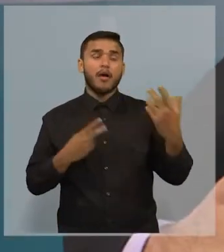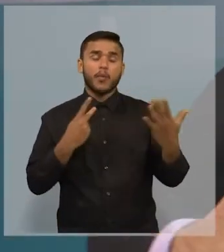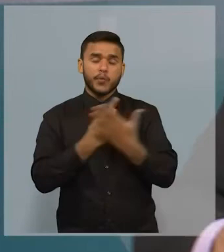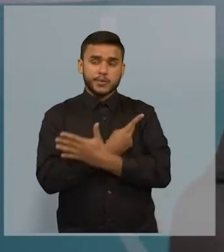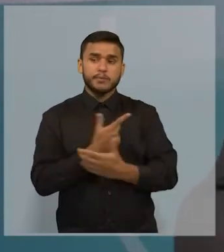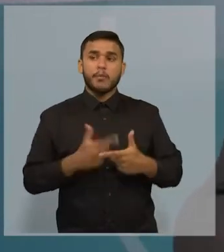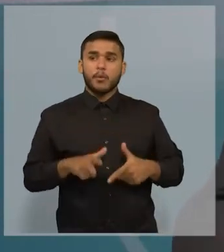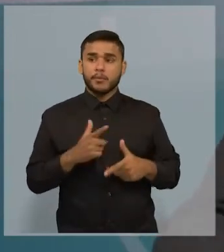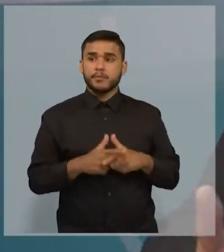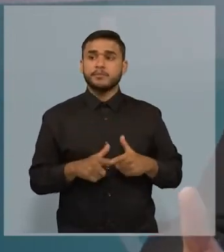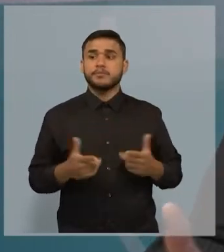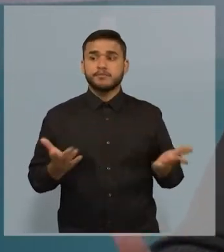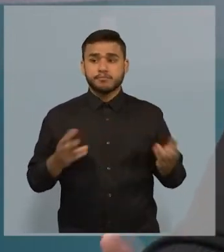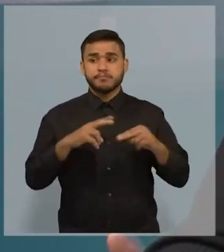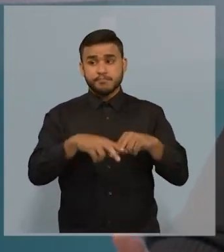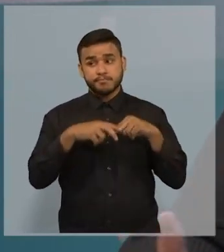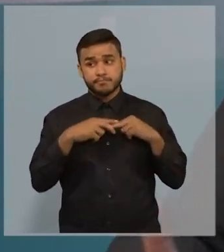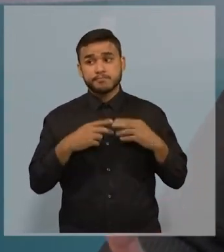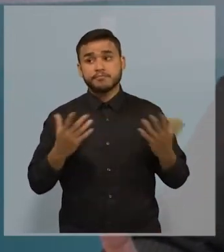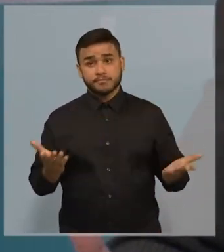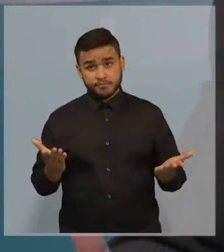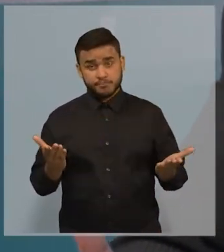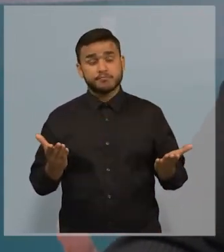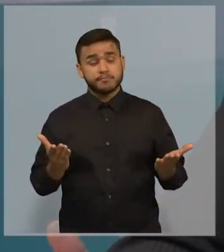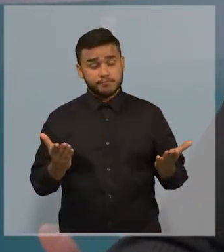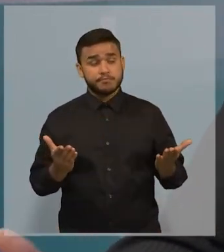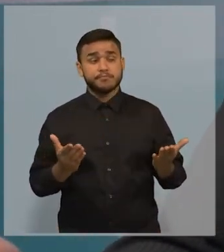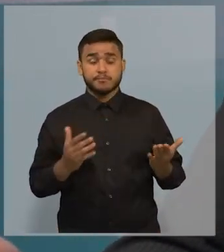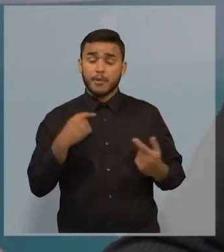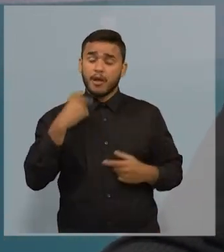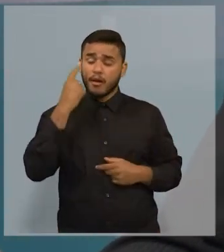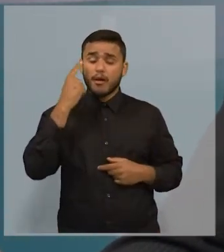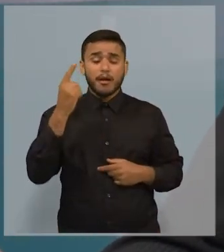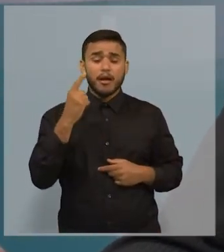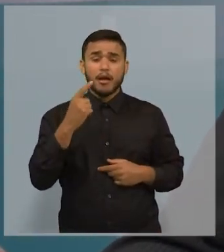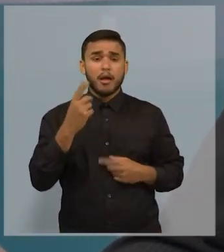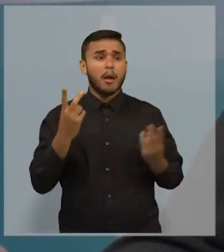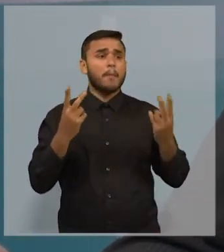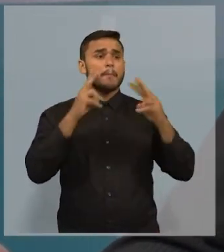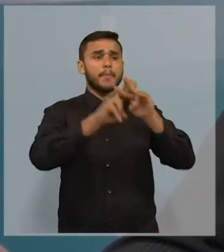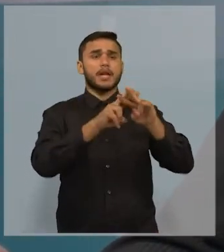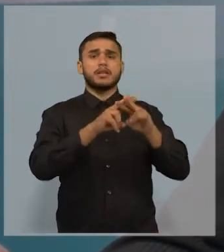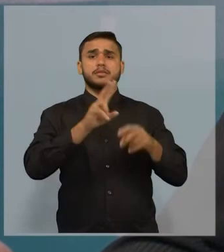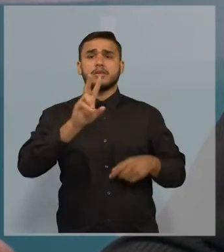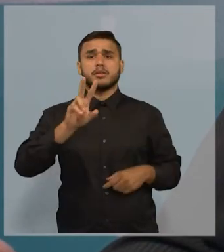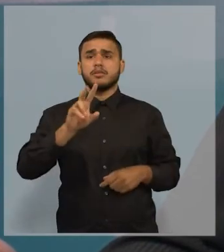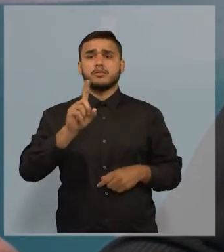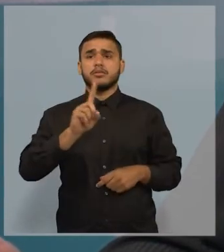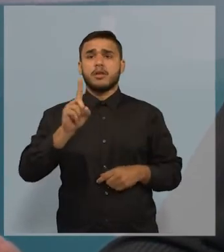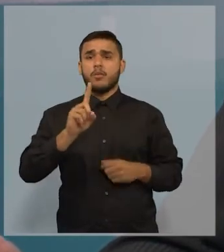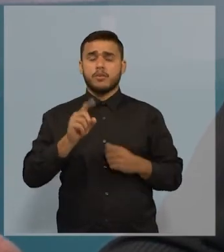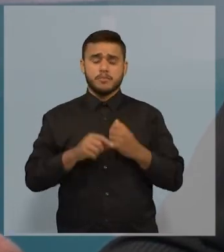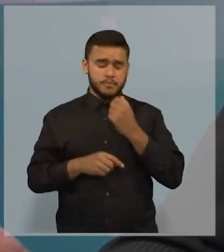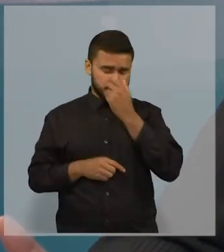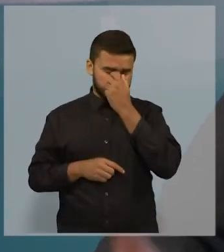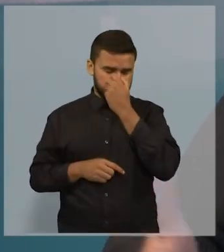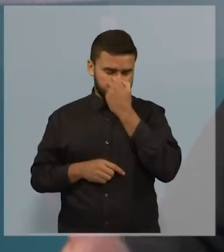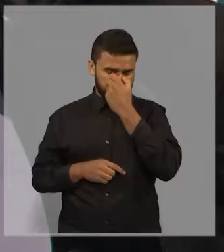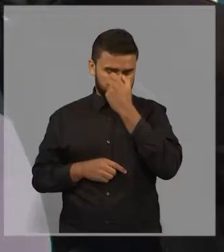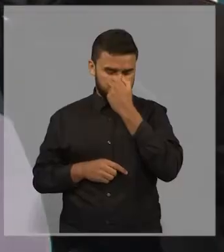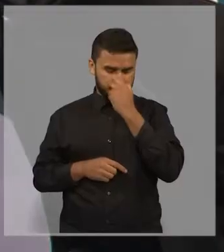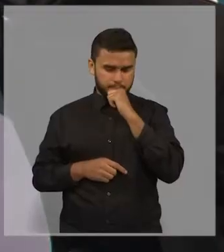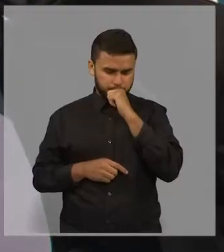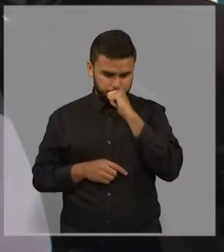haver um séquito de partidários. Mas a condução coercitiva não é prisão. Não, eu